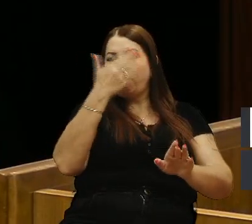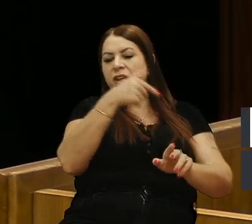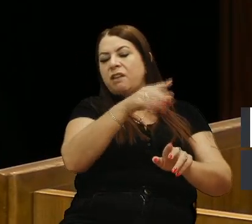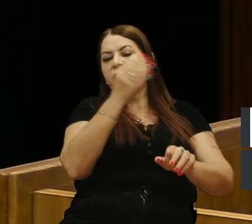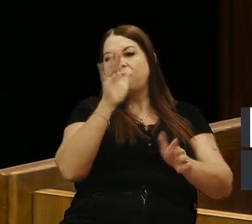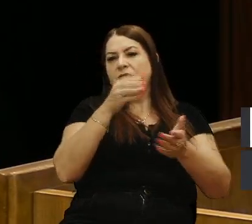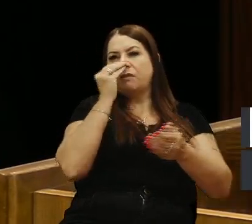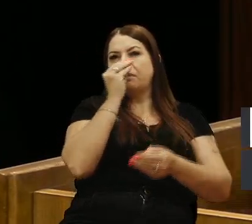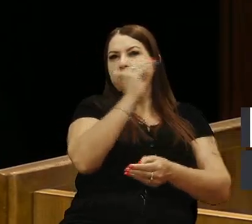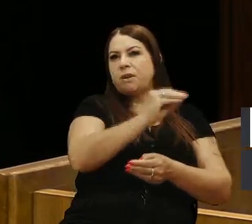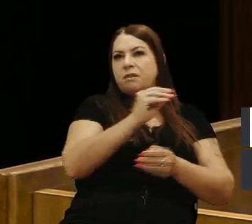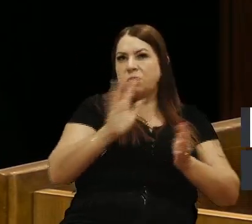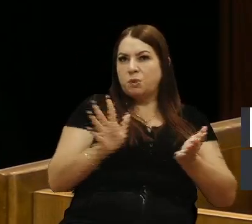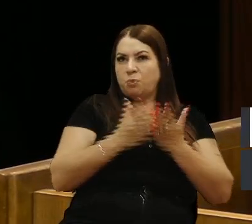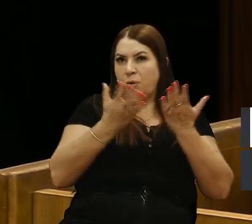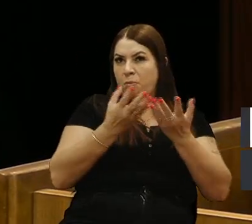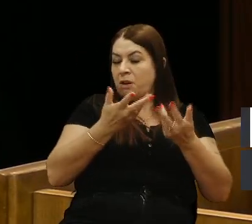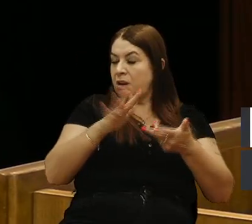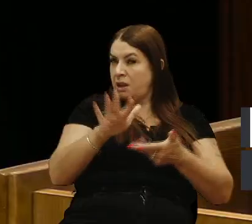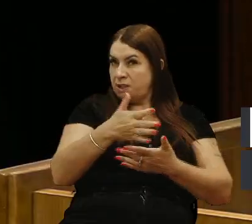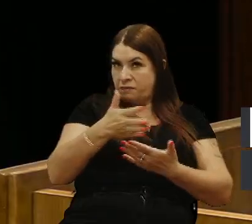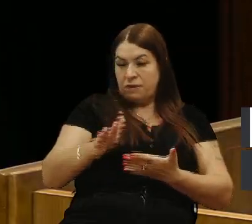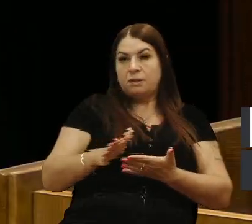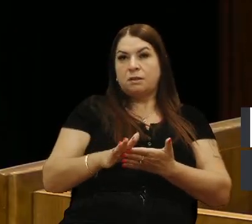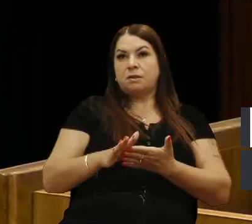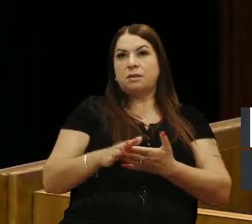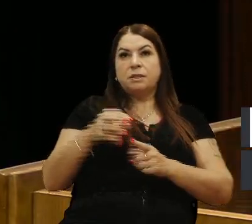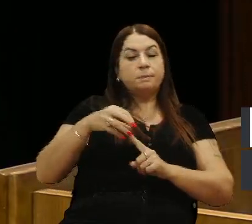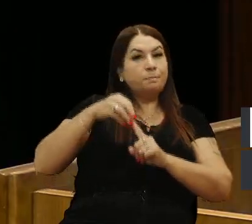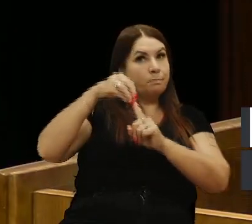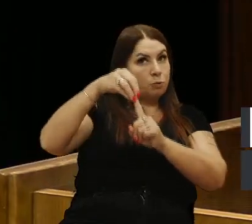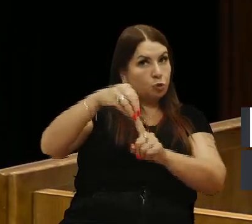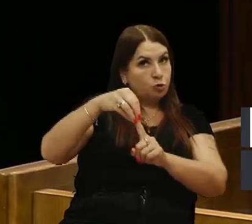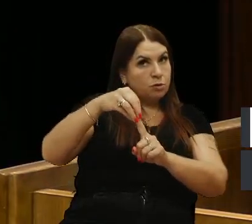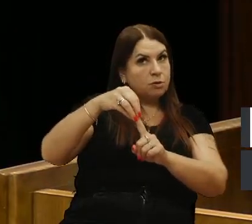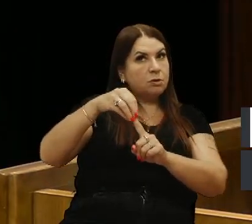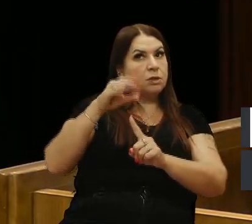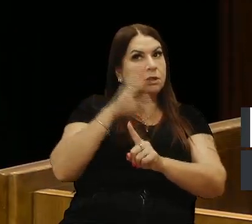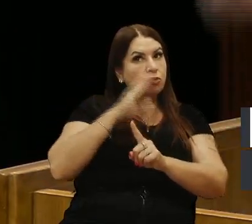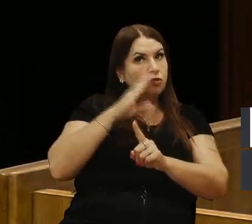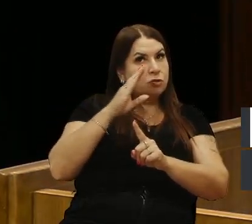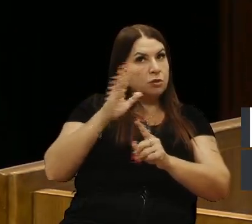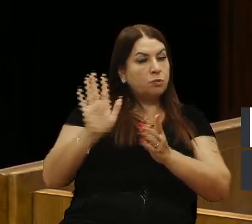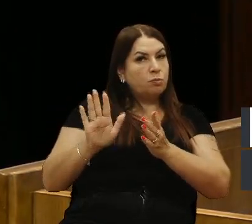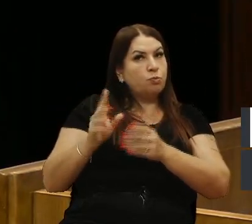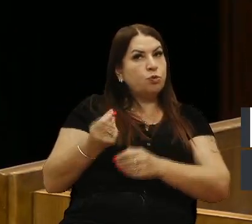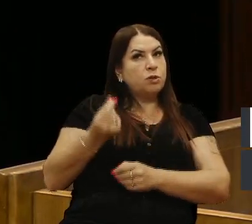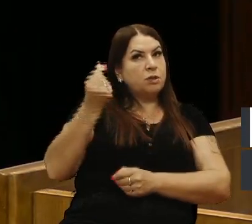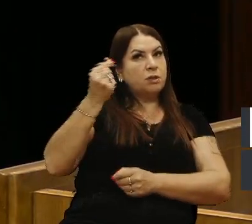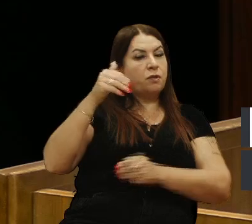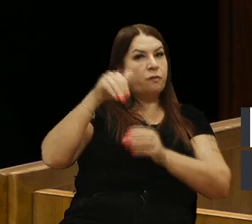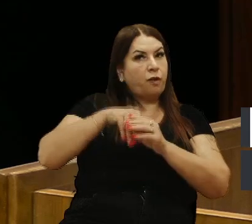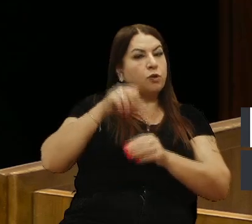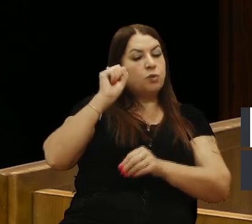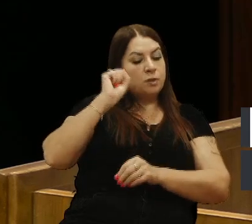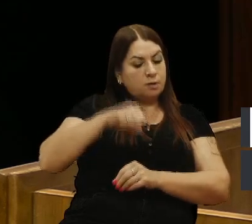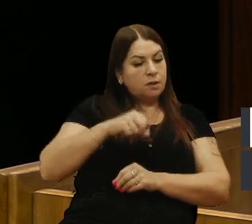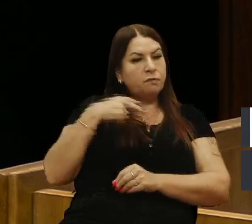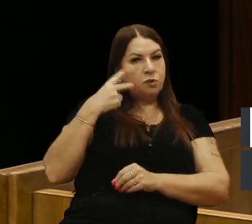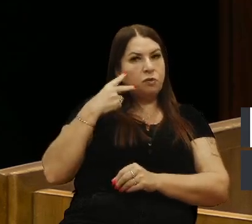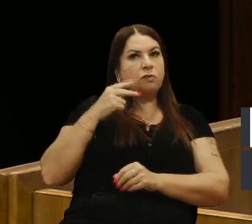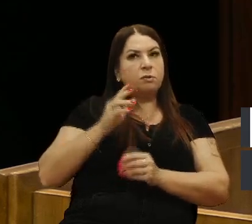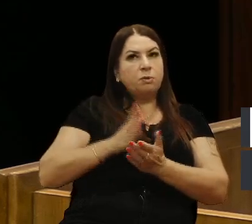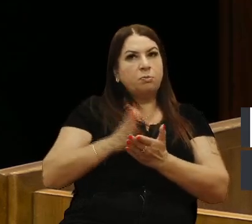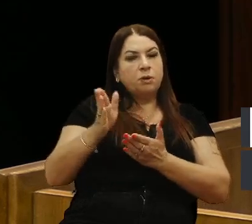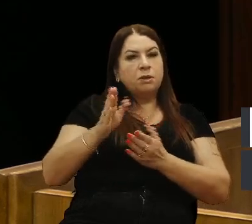pobres. E muitas vezes prioriza e agiliza as coisas para os ricos. Obrigado. Voto sim, vereadora, e vamos